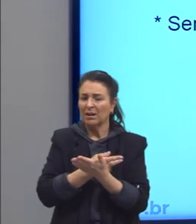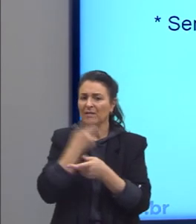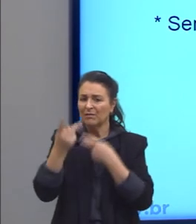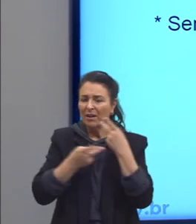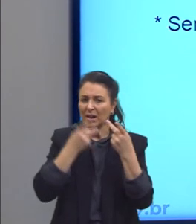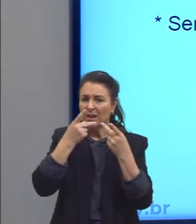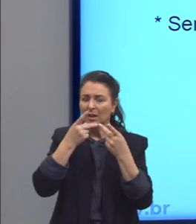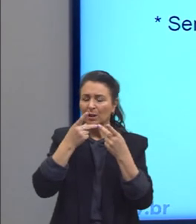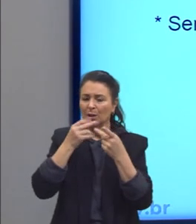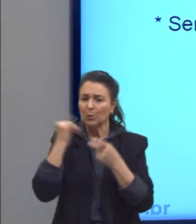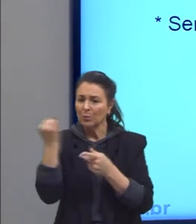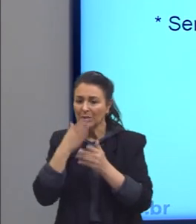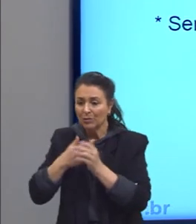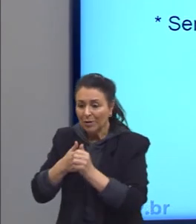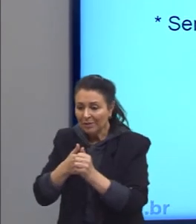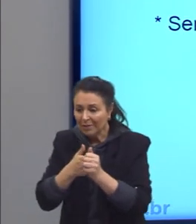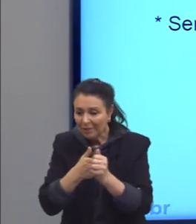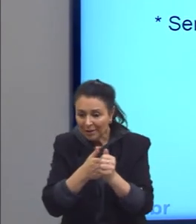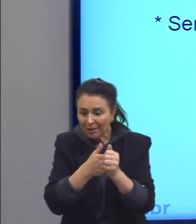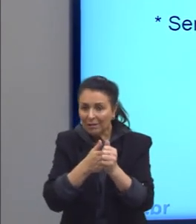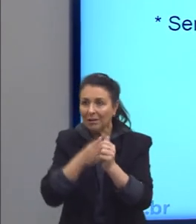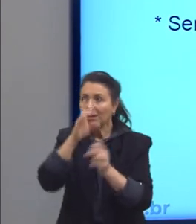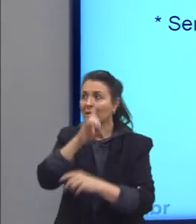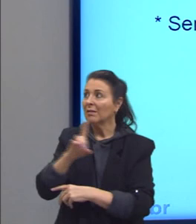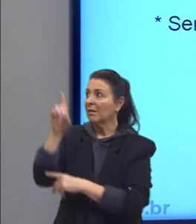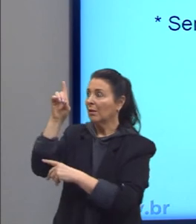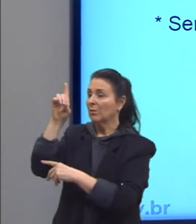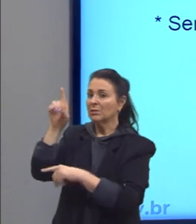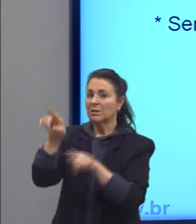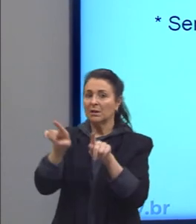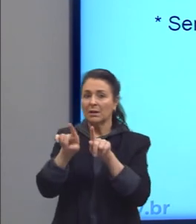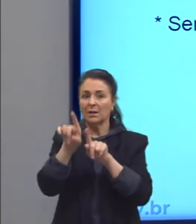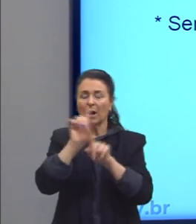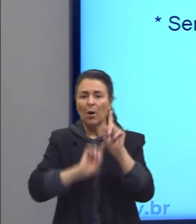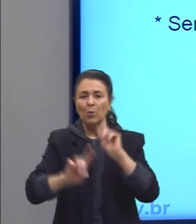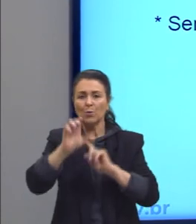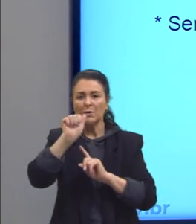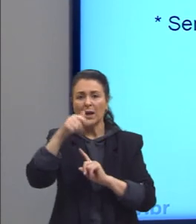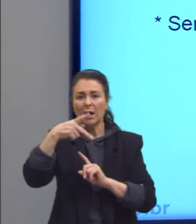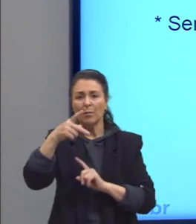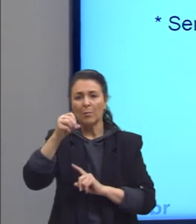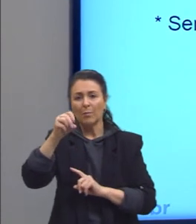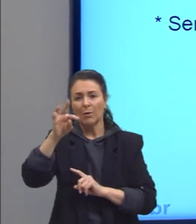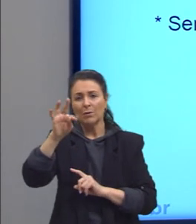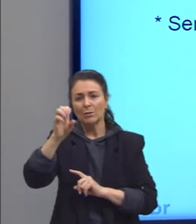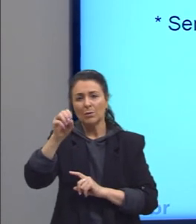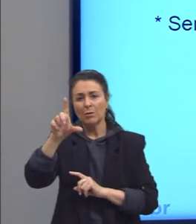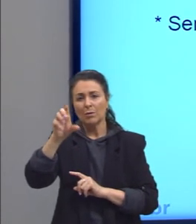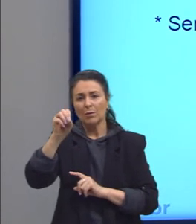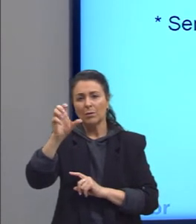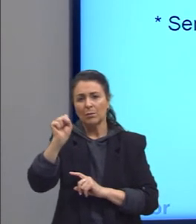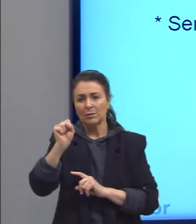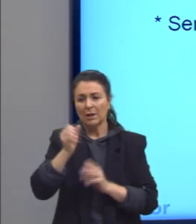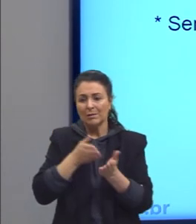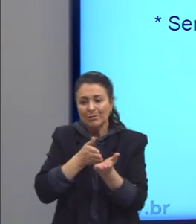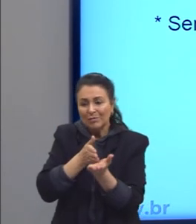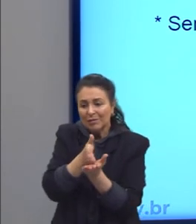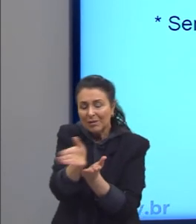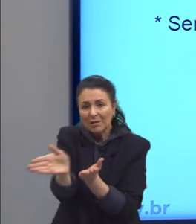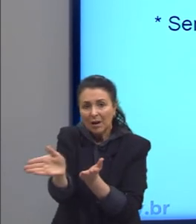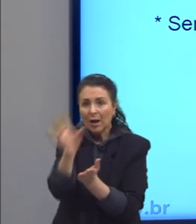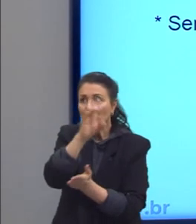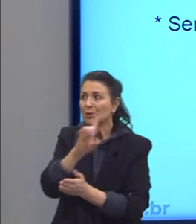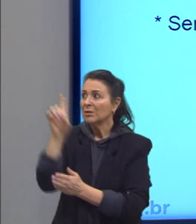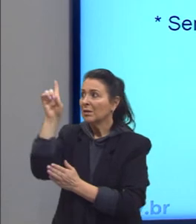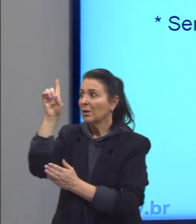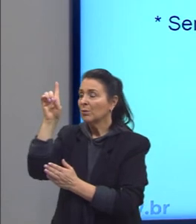visita que alguns Alguns Apóstolos né ele se desviaram das leis para seguir as leis divinas Então